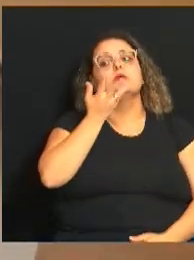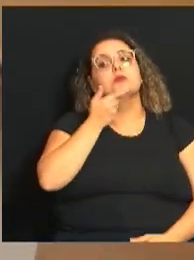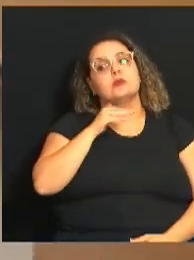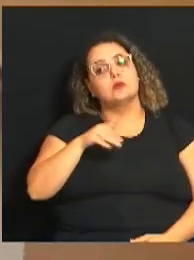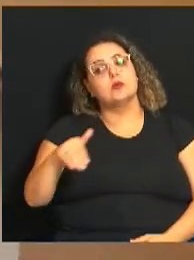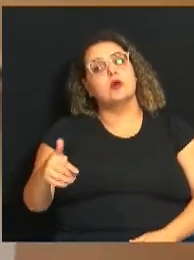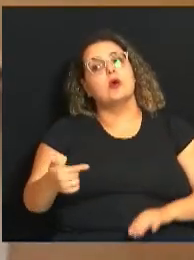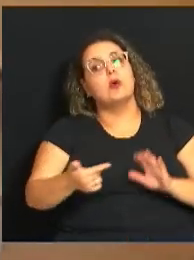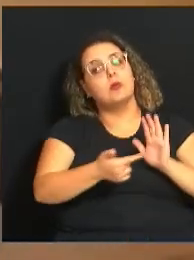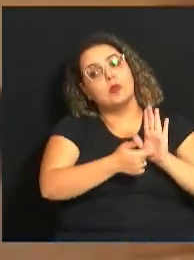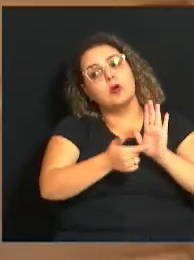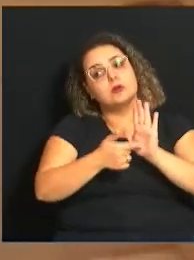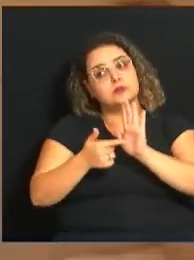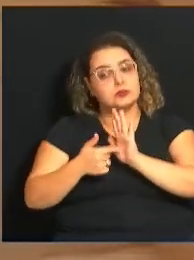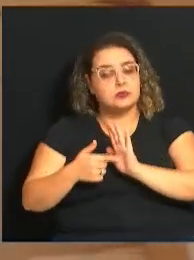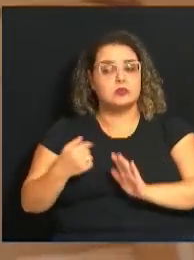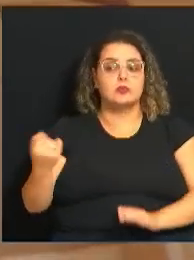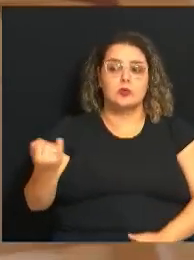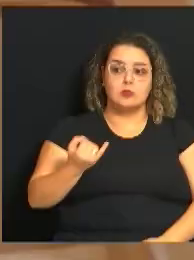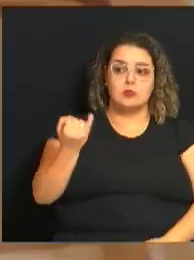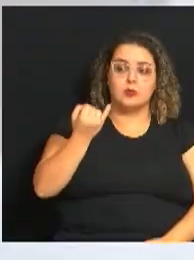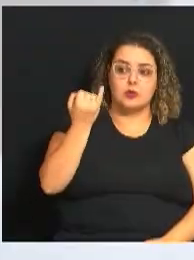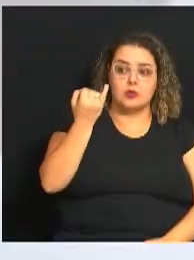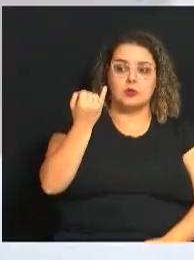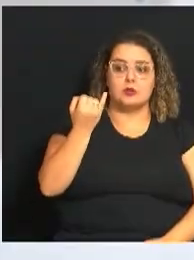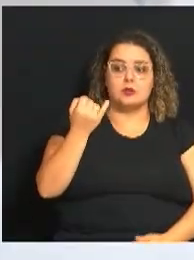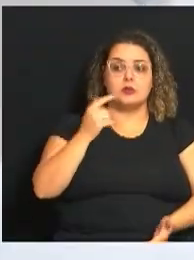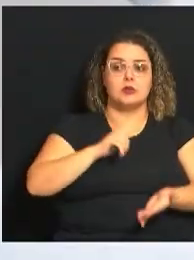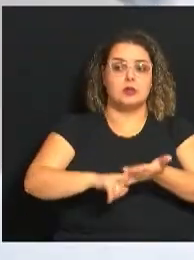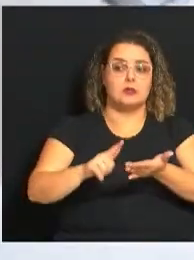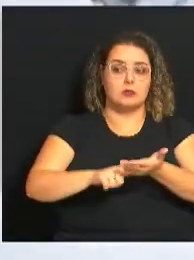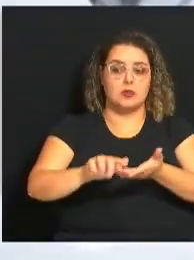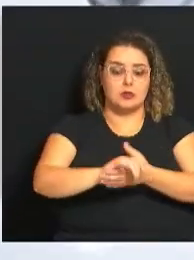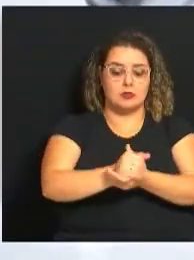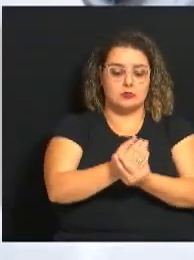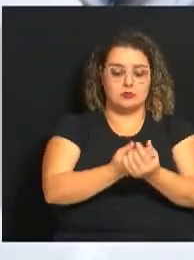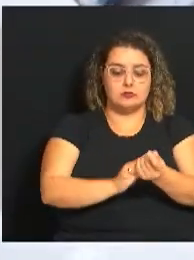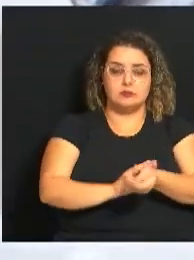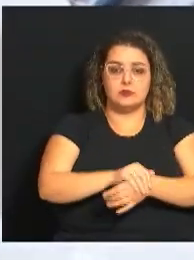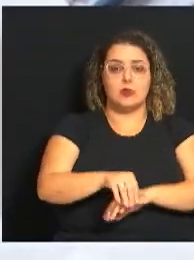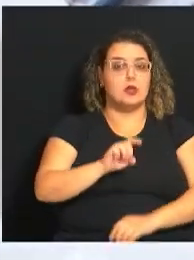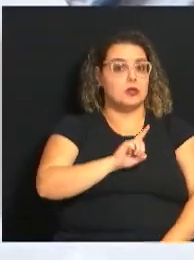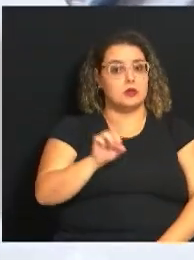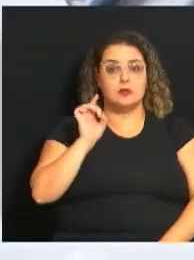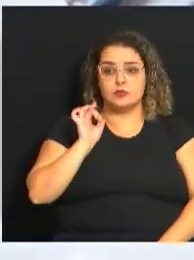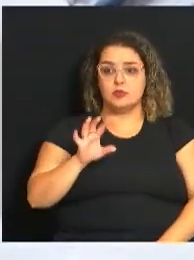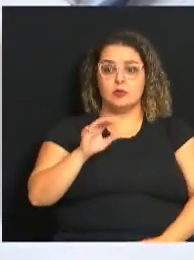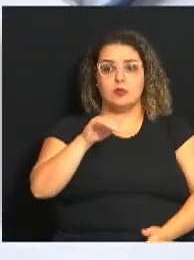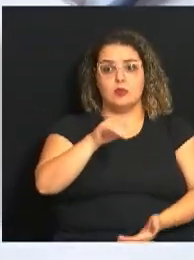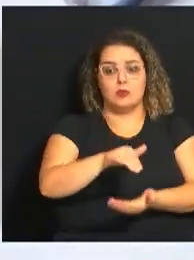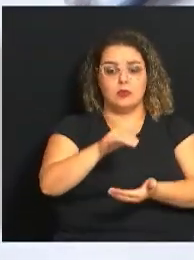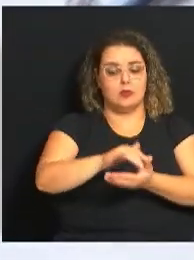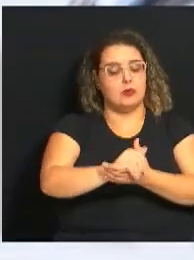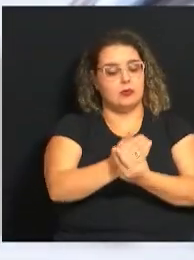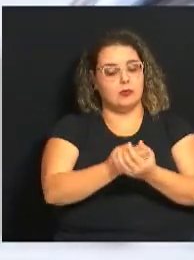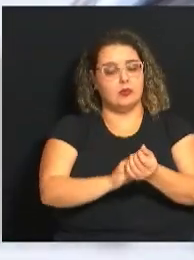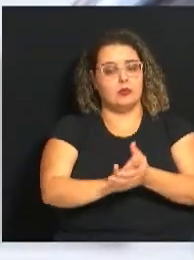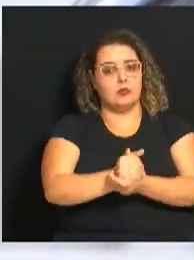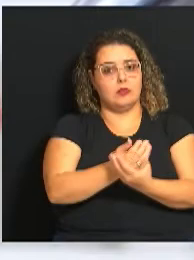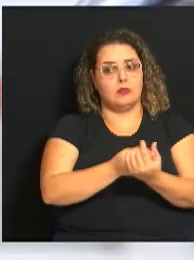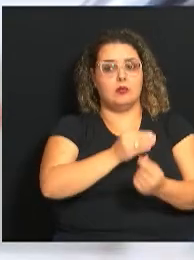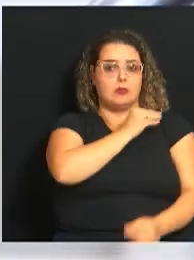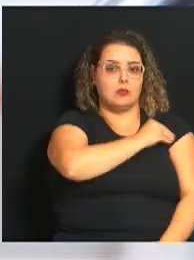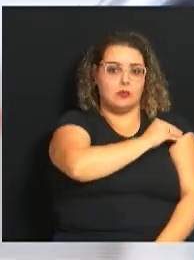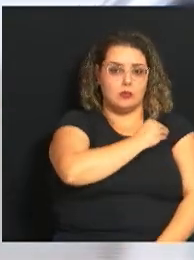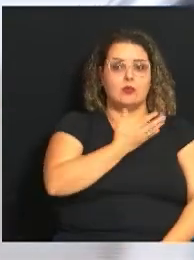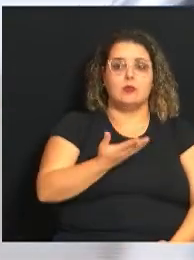para elas a importância da higienização. Não só com o álcool gel. Esse projeto, obviamente, tem um objeto, o